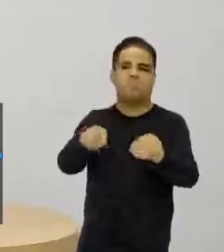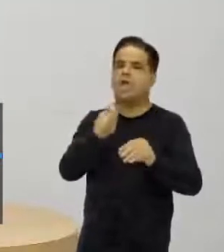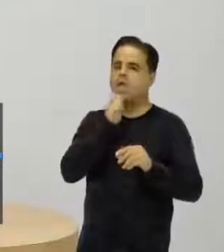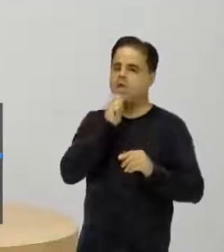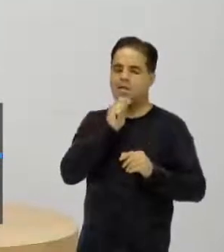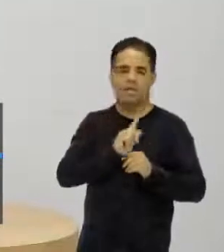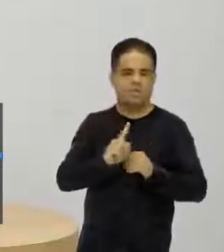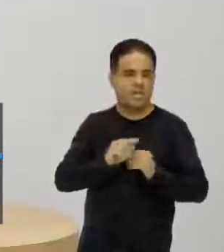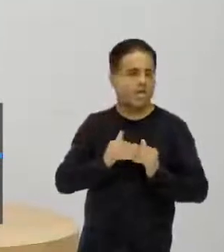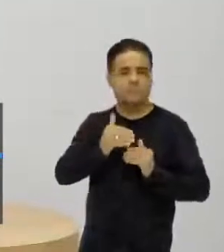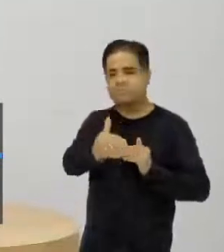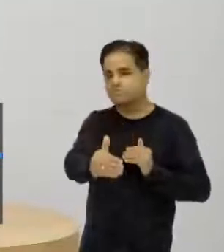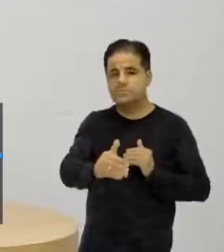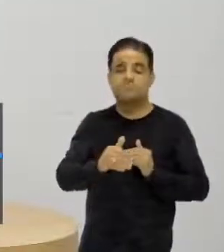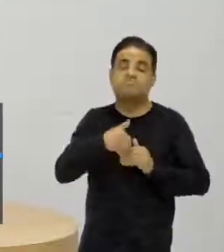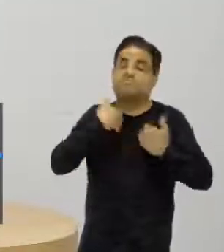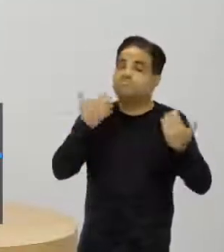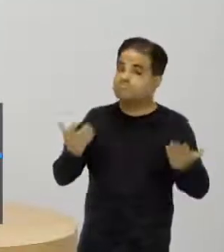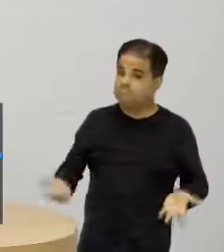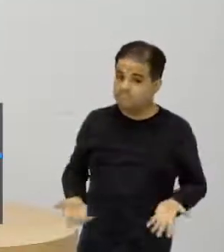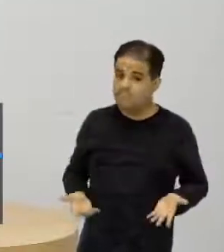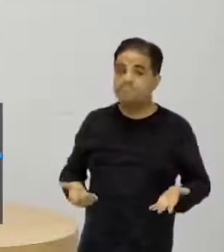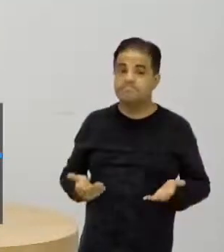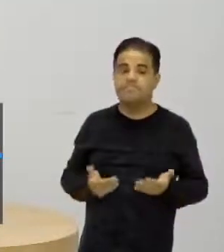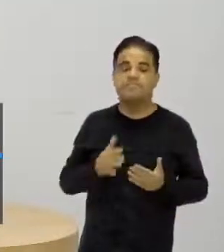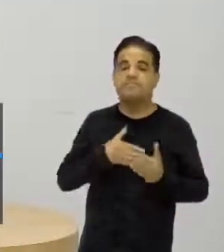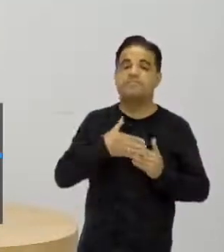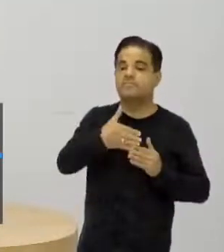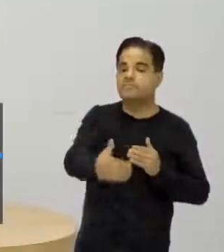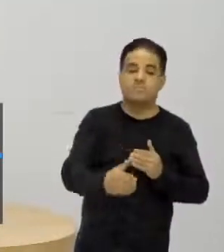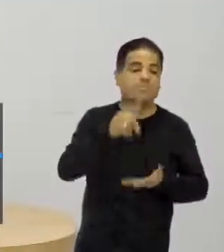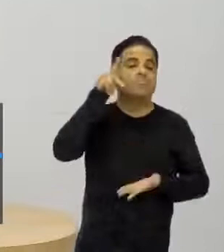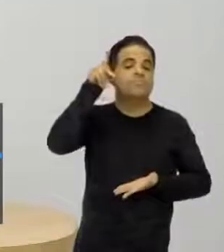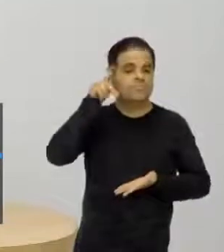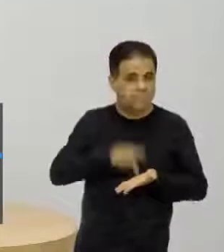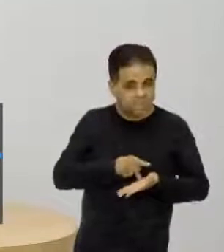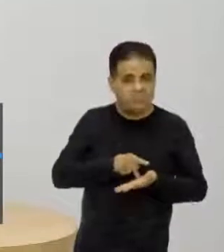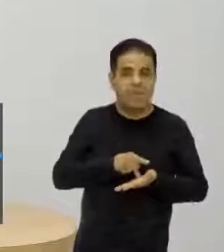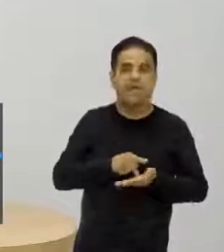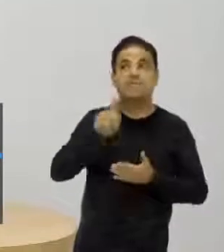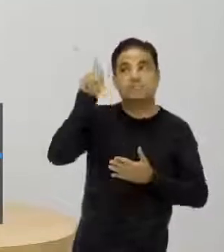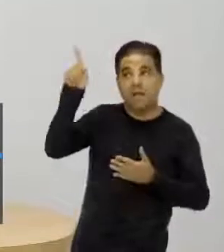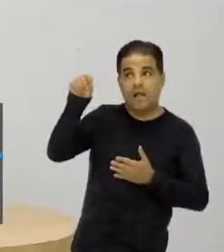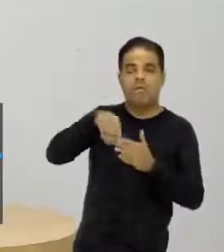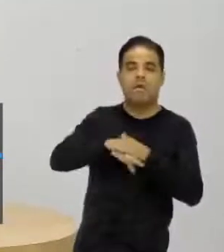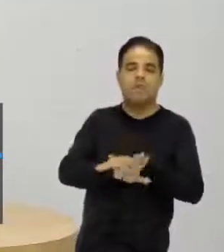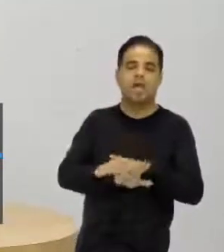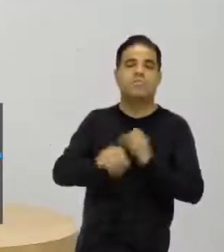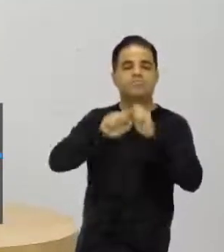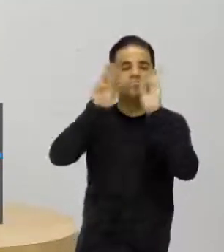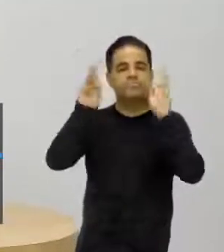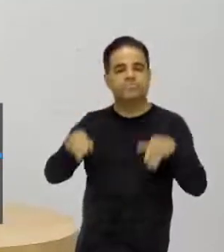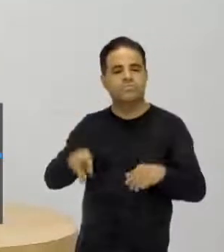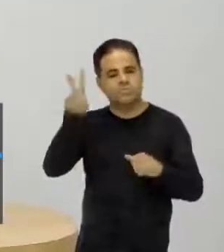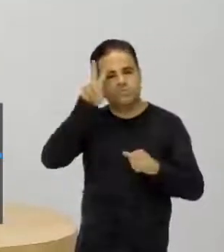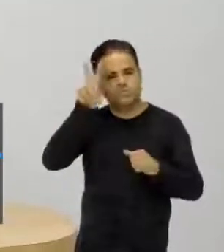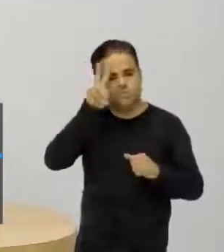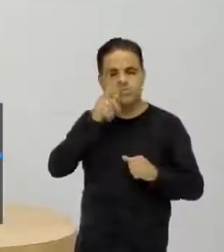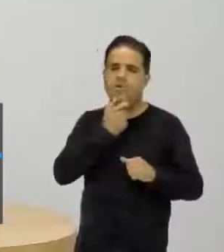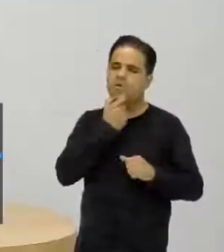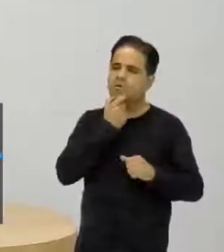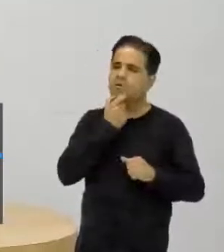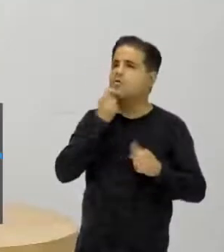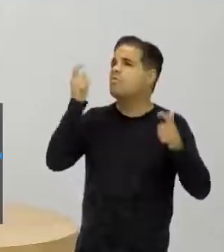né, para que ninguém toque. Sim. Mas o original Tá lá no Museu de História Natural de Londres, um